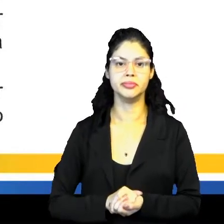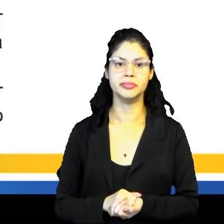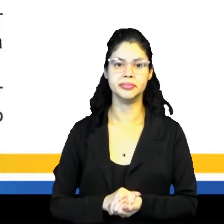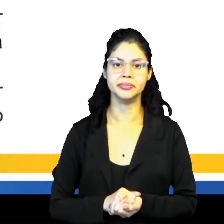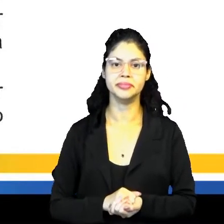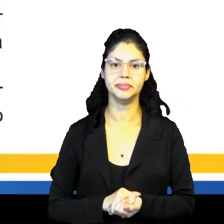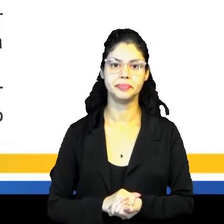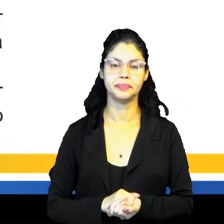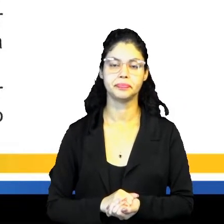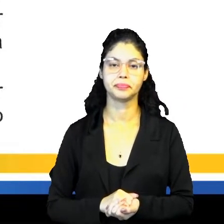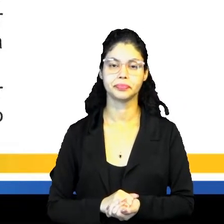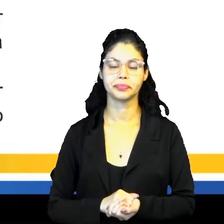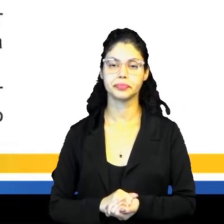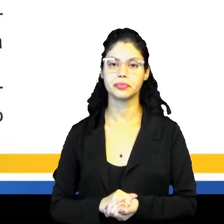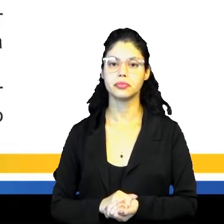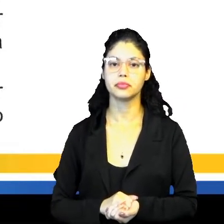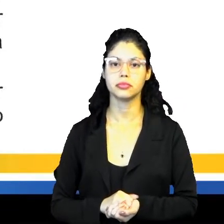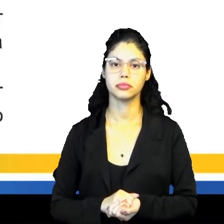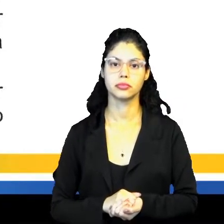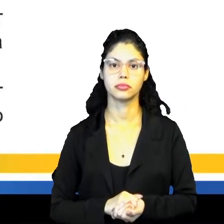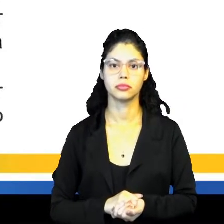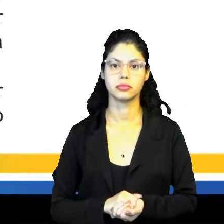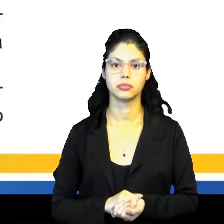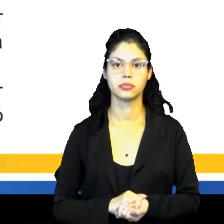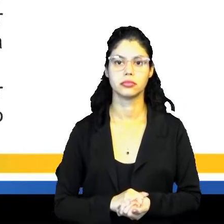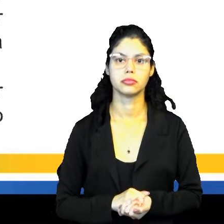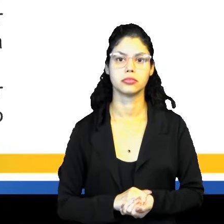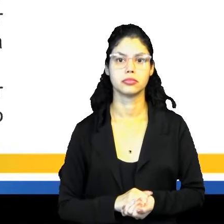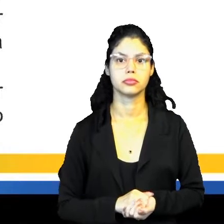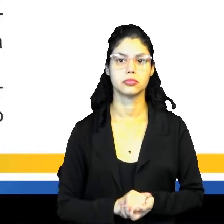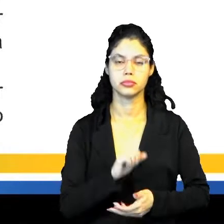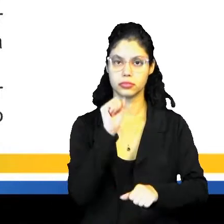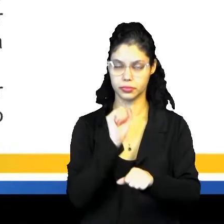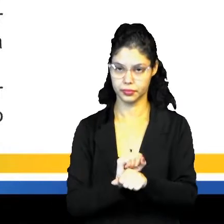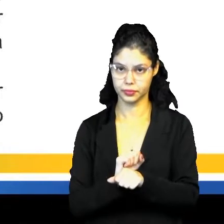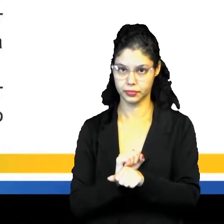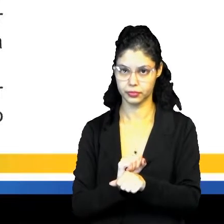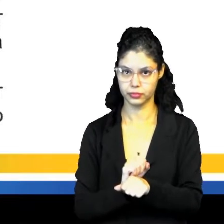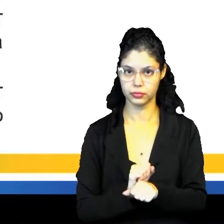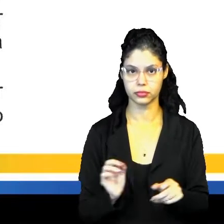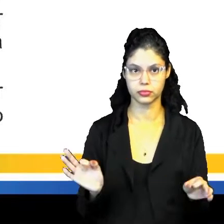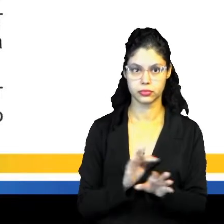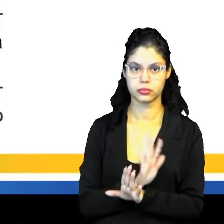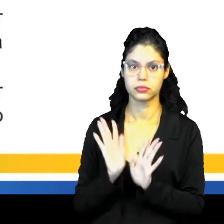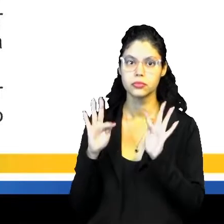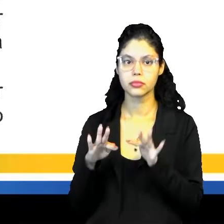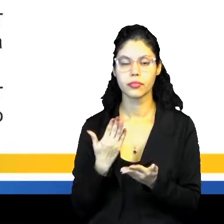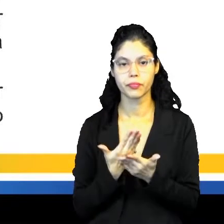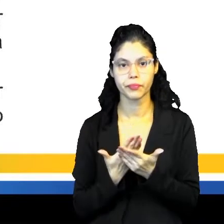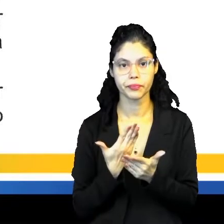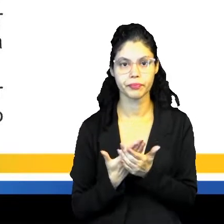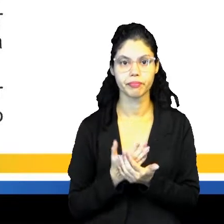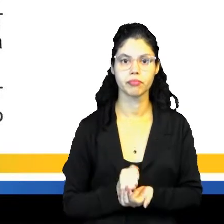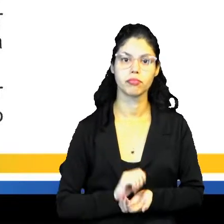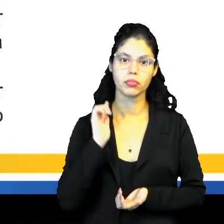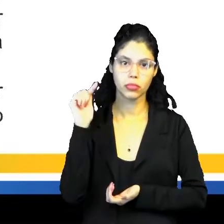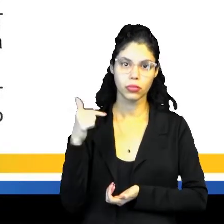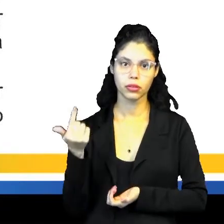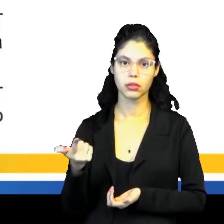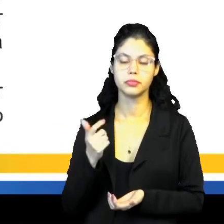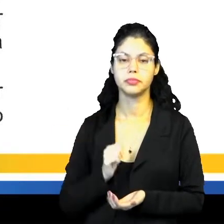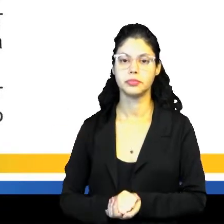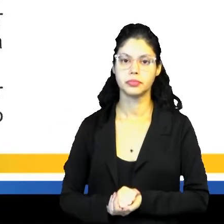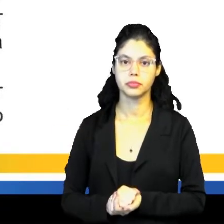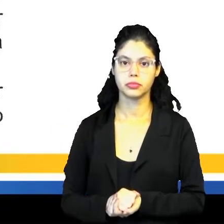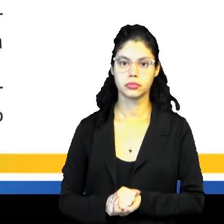num recesso para centrar-se em terminar seus estudos, ou seja, ela deu uma pausa, né, para terminar os estudos. E depois, antes de